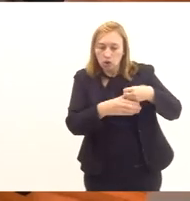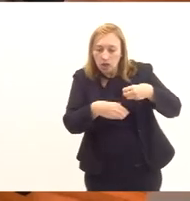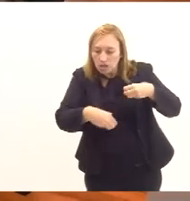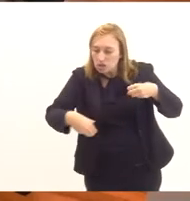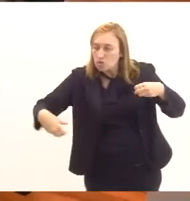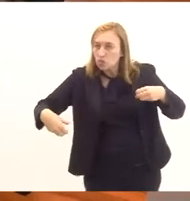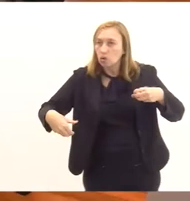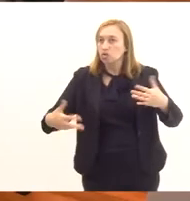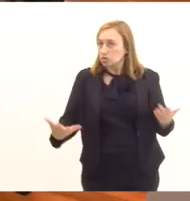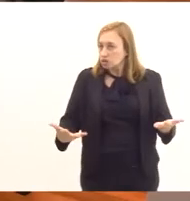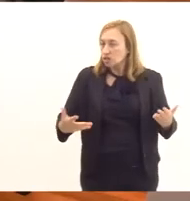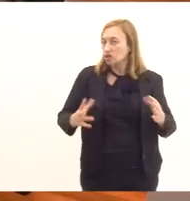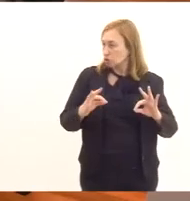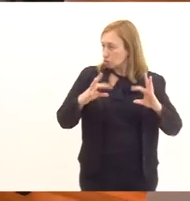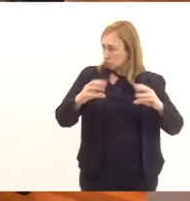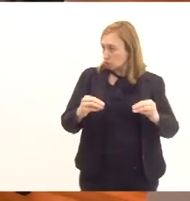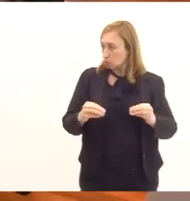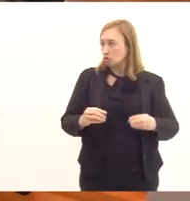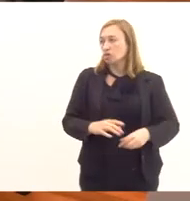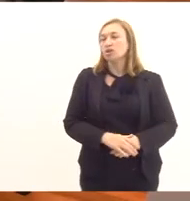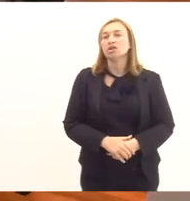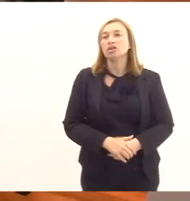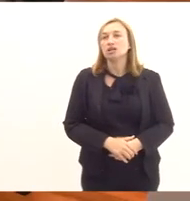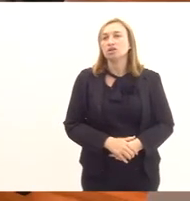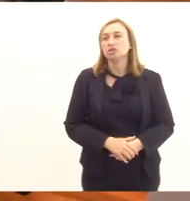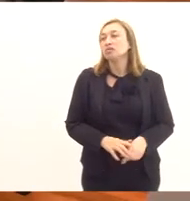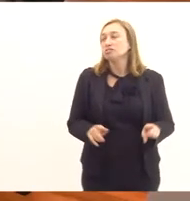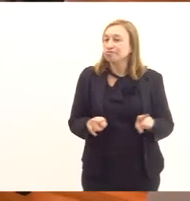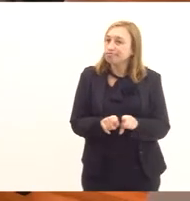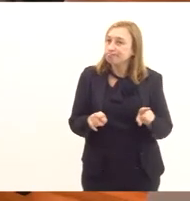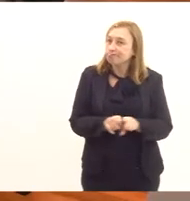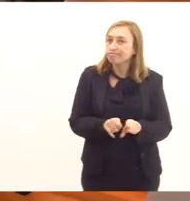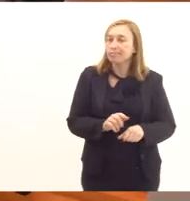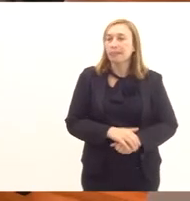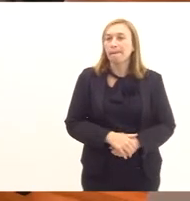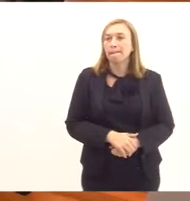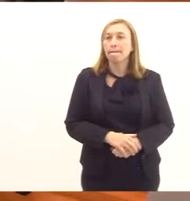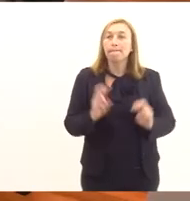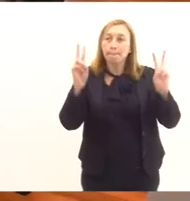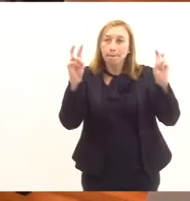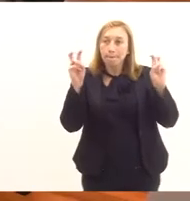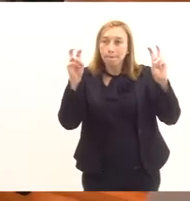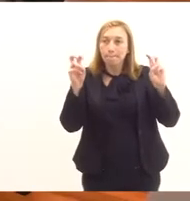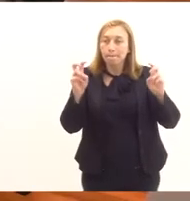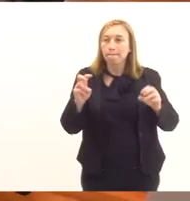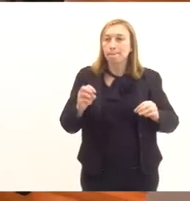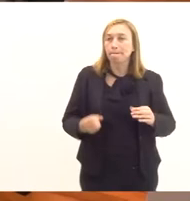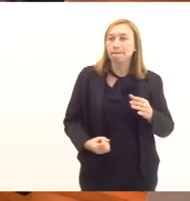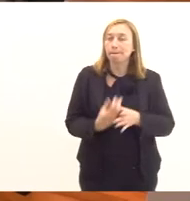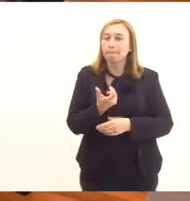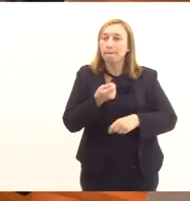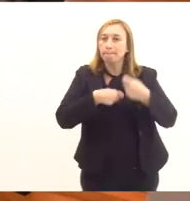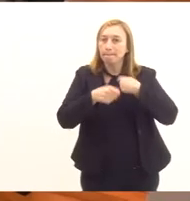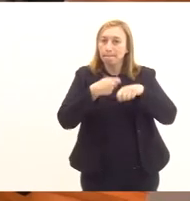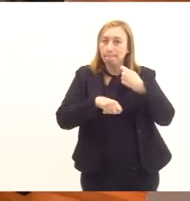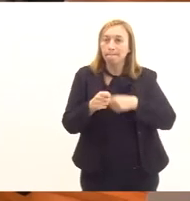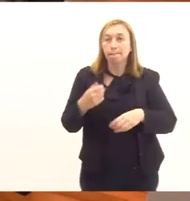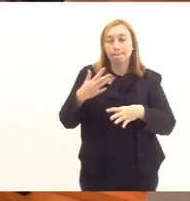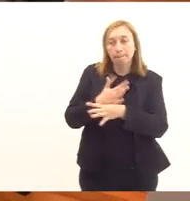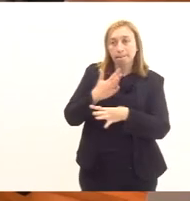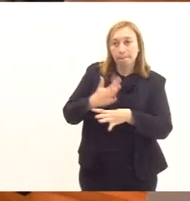enfim essas intervenções físicas e também a questão da reconstrução econômica da cidade